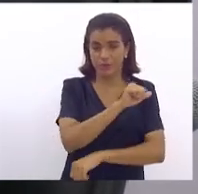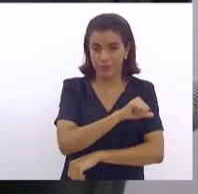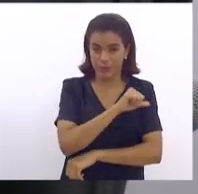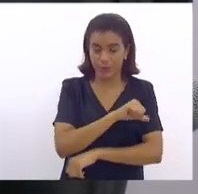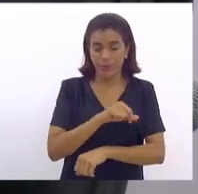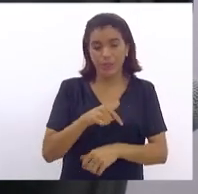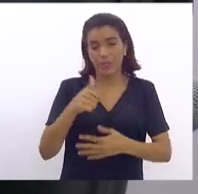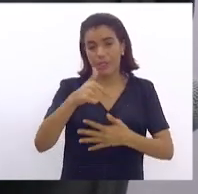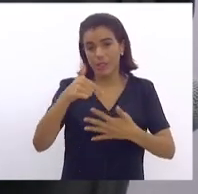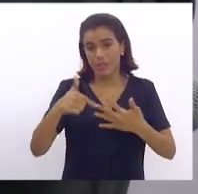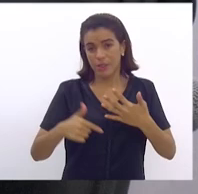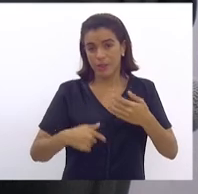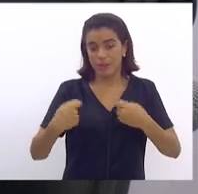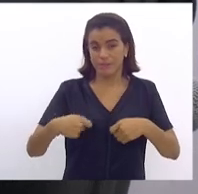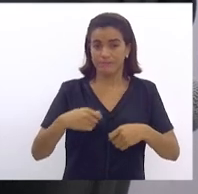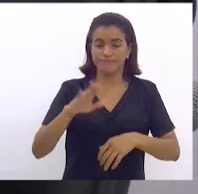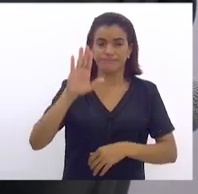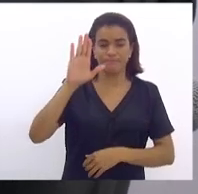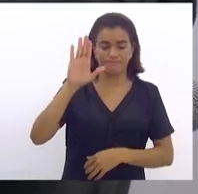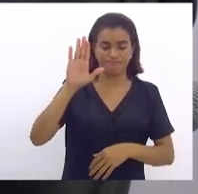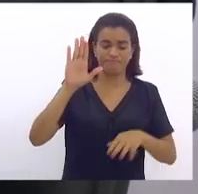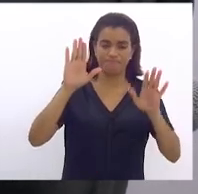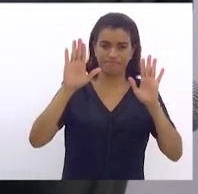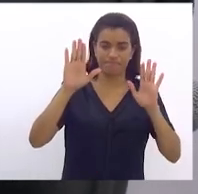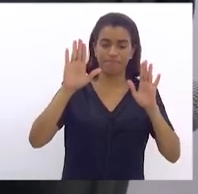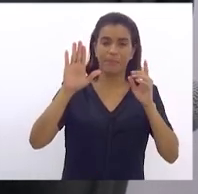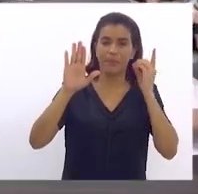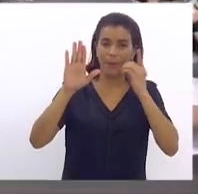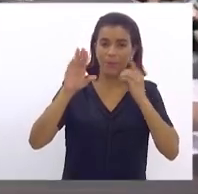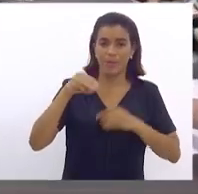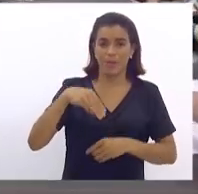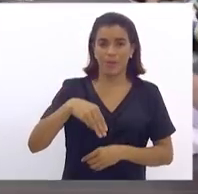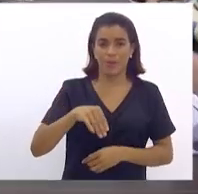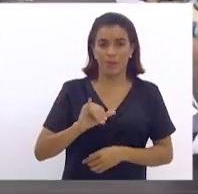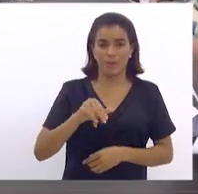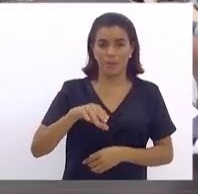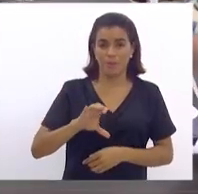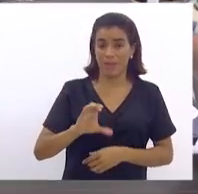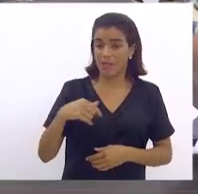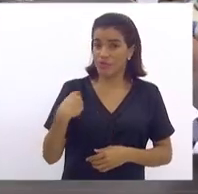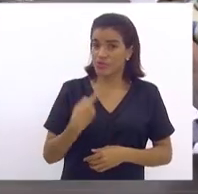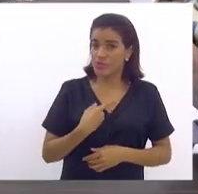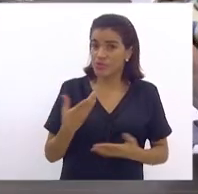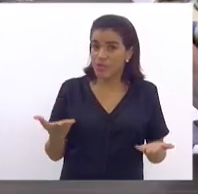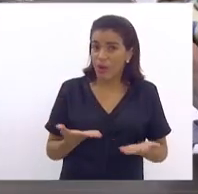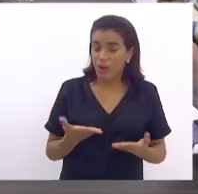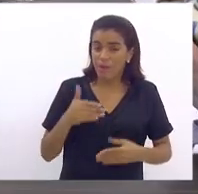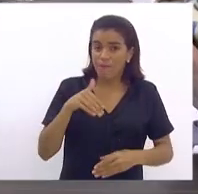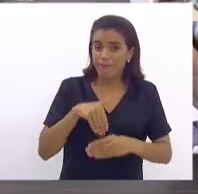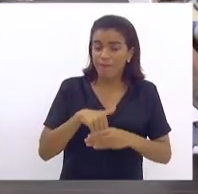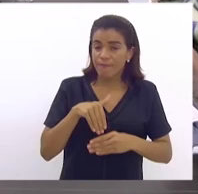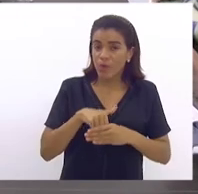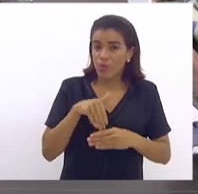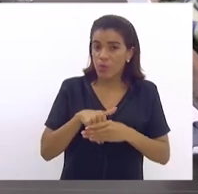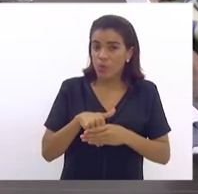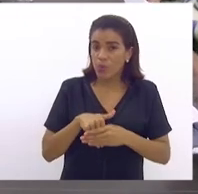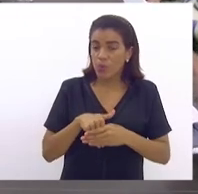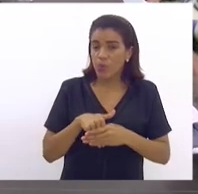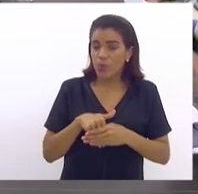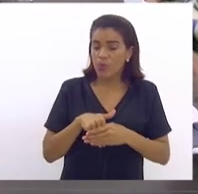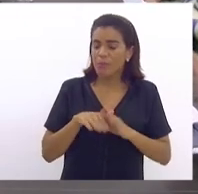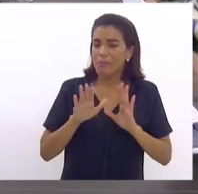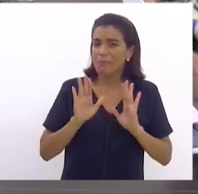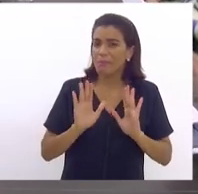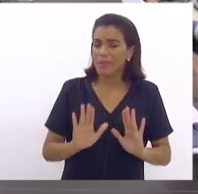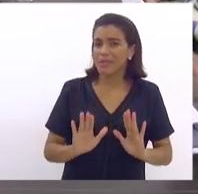dá outras providências. Pela ordem, presidente. Pela ordem, deputado Carlos Domingues. A gente acabou de votar esse do Rosenberg, mas eu